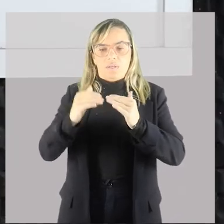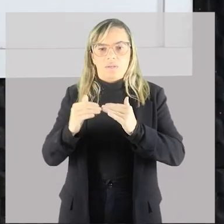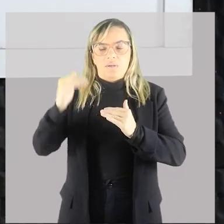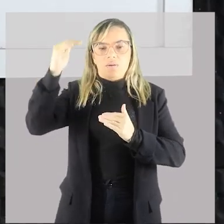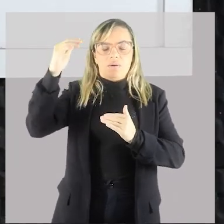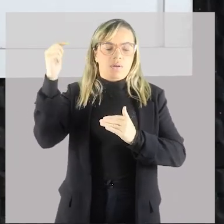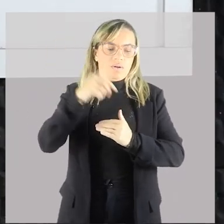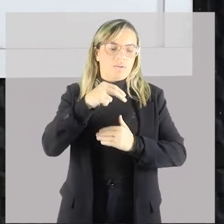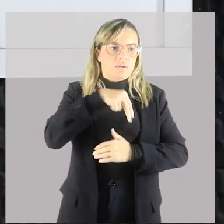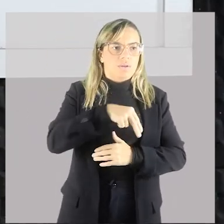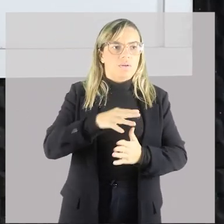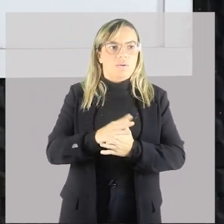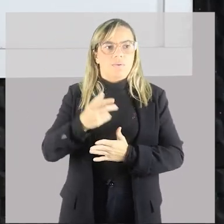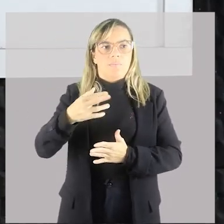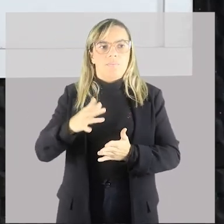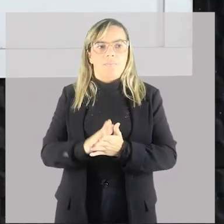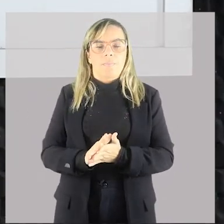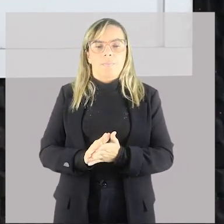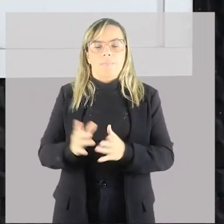que é o N fatorial